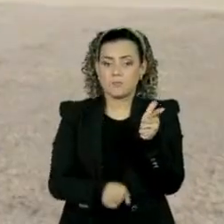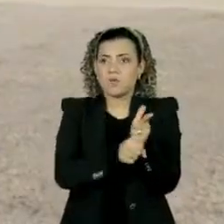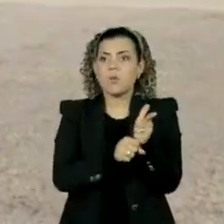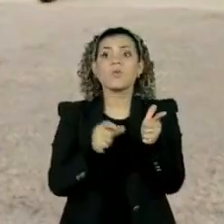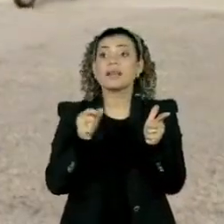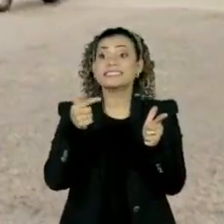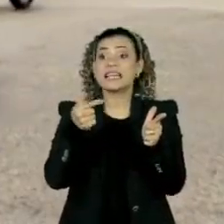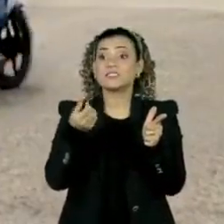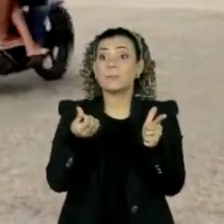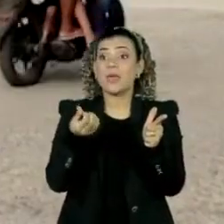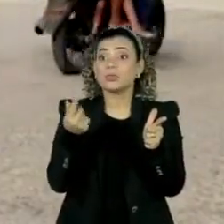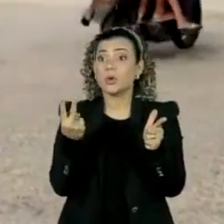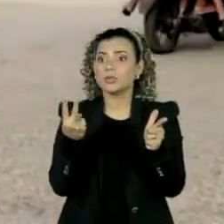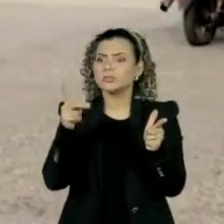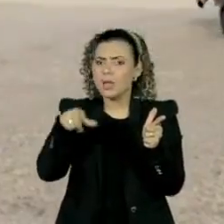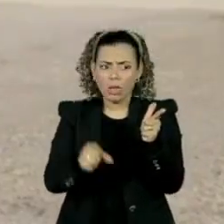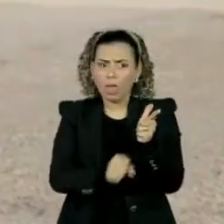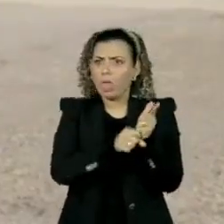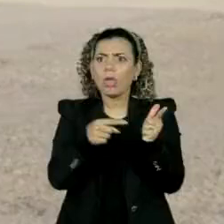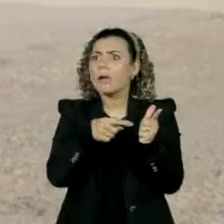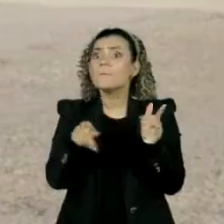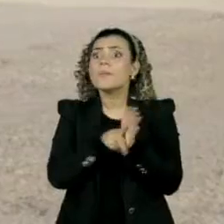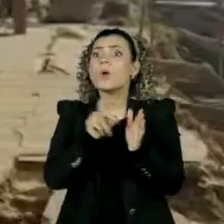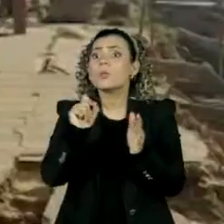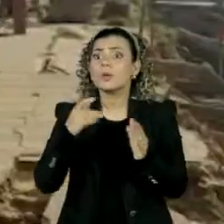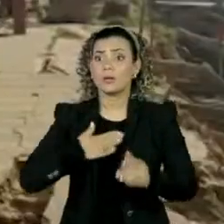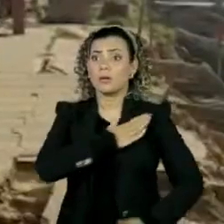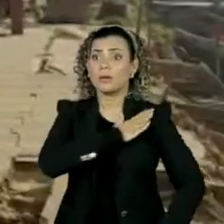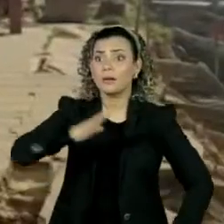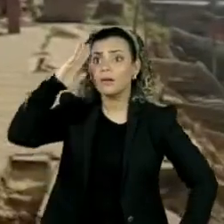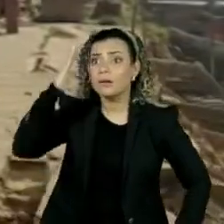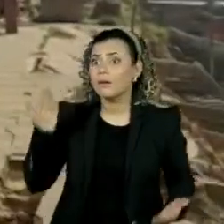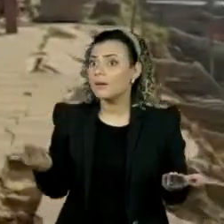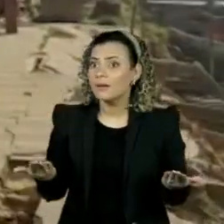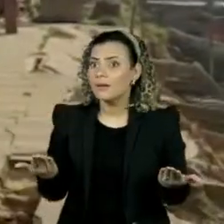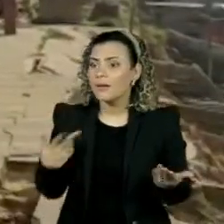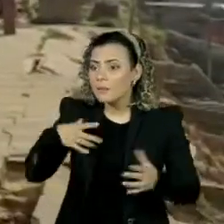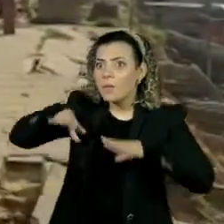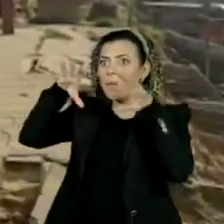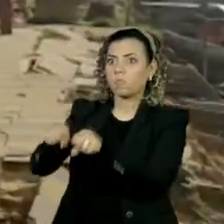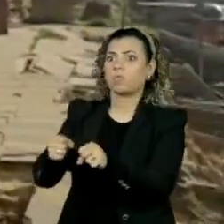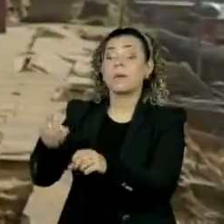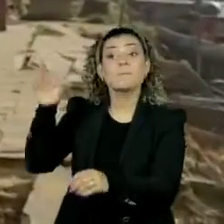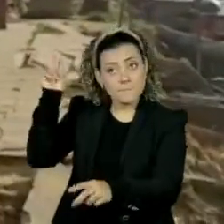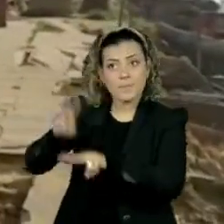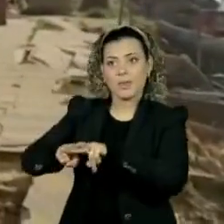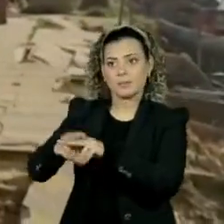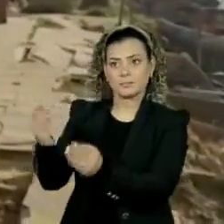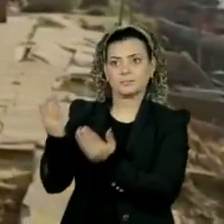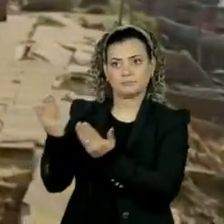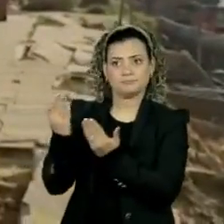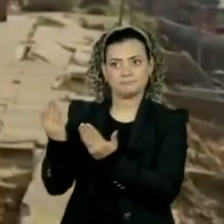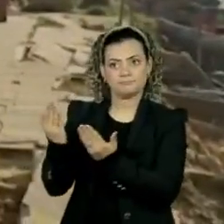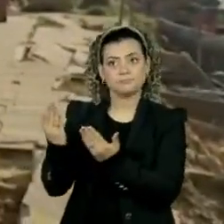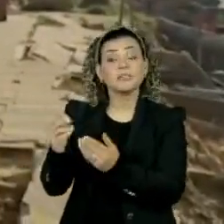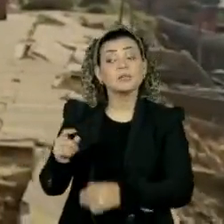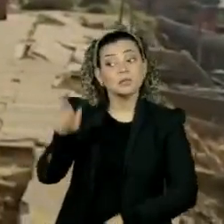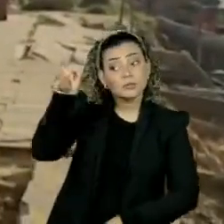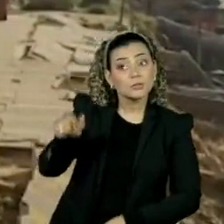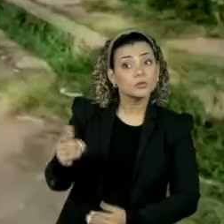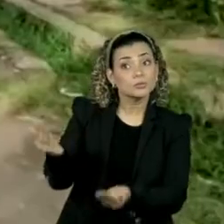de uso restrito das forças armadas da pessoa não tem outro permissão Então ela foi presa em flagrante e se suspeito por enquanto